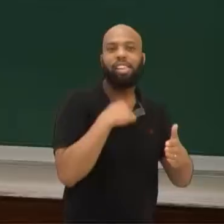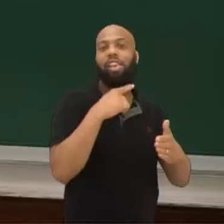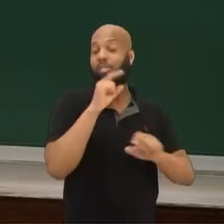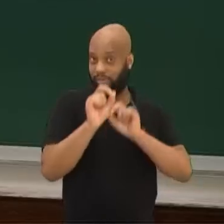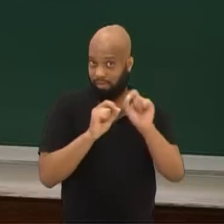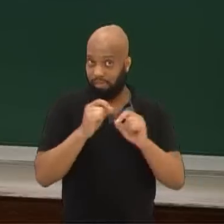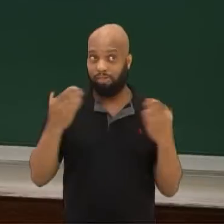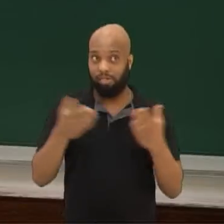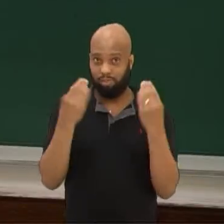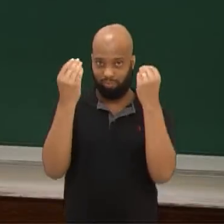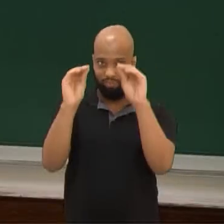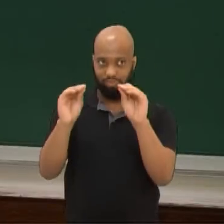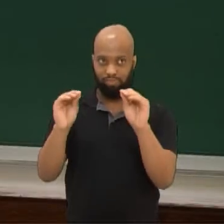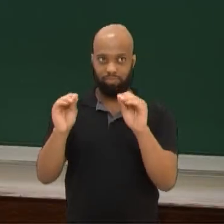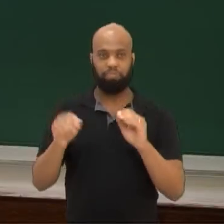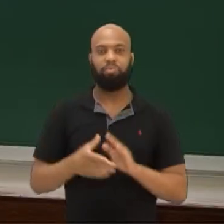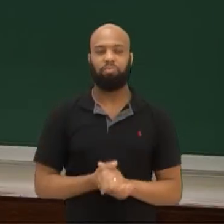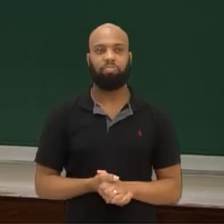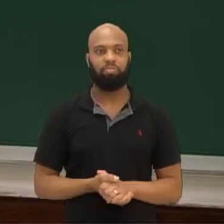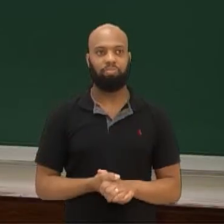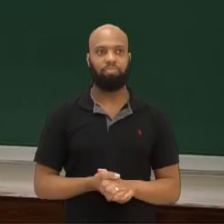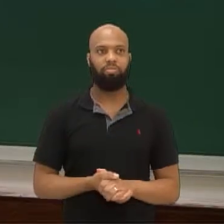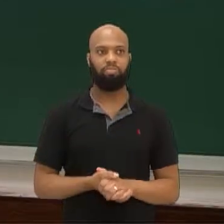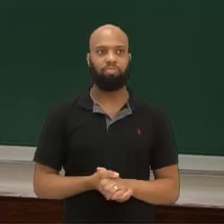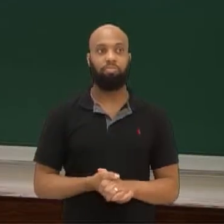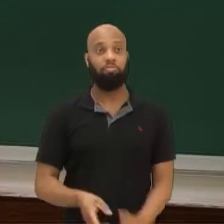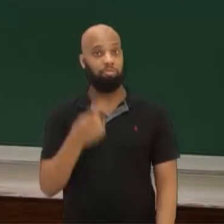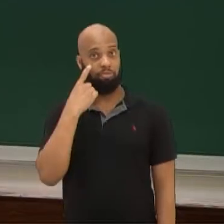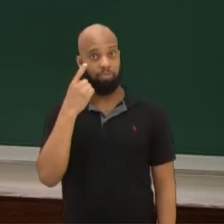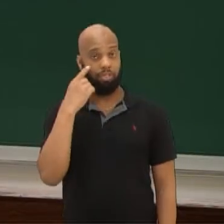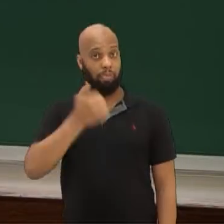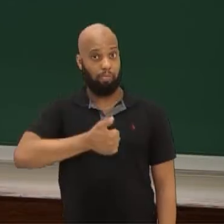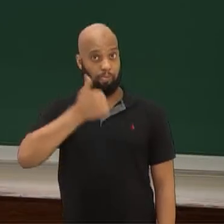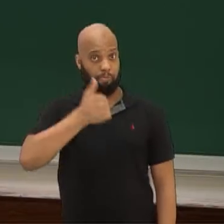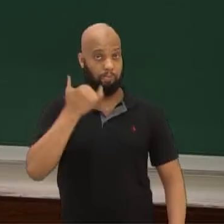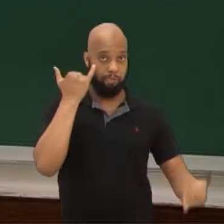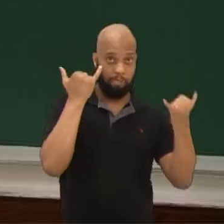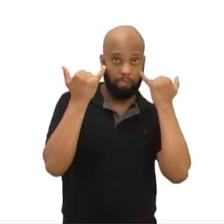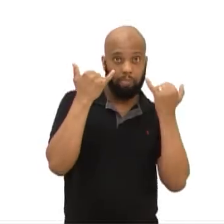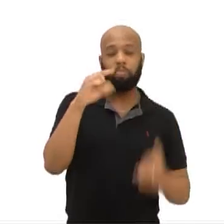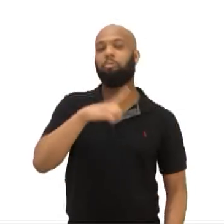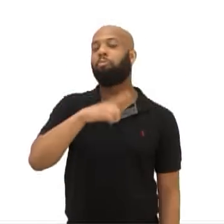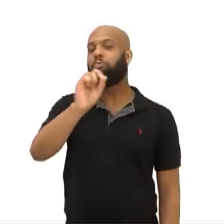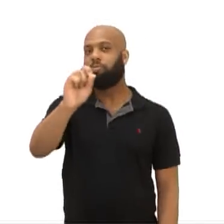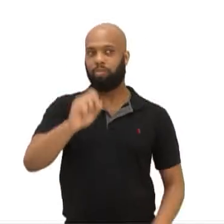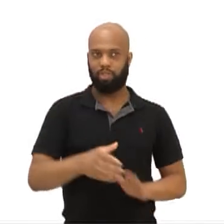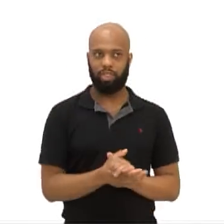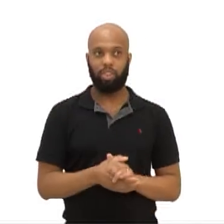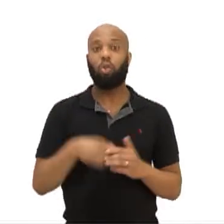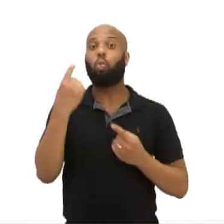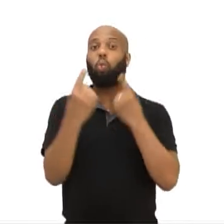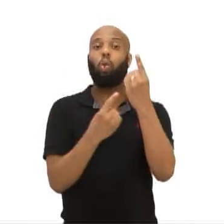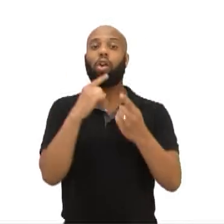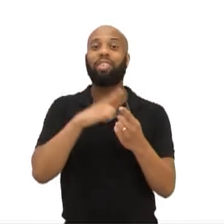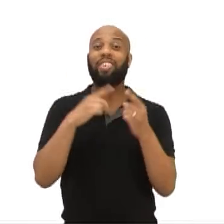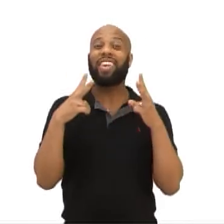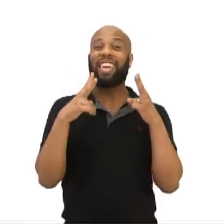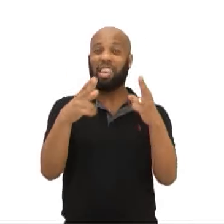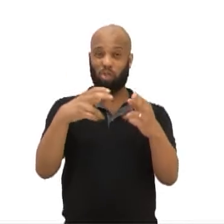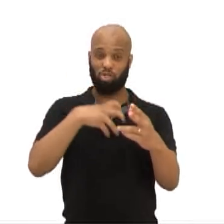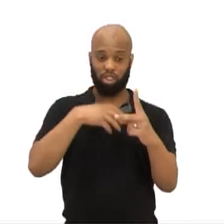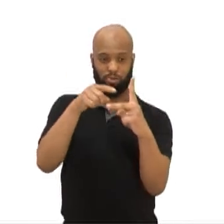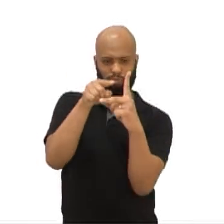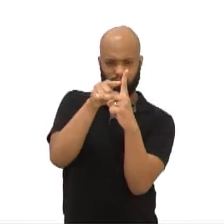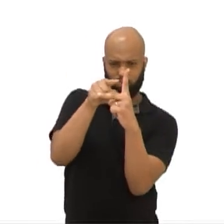Vamos então colocar na nossa tabela? Então lá, olha a primeira informação da nossa tabela, o que ela diz? Quais que são igual ao